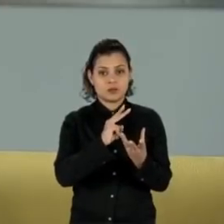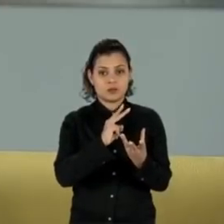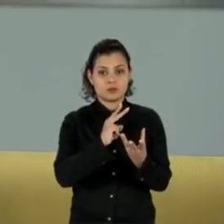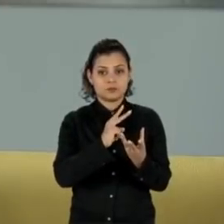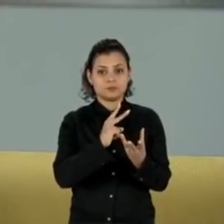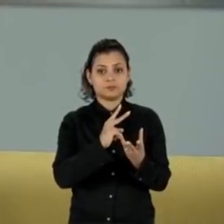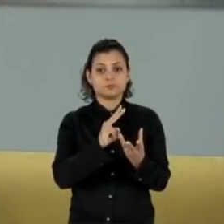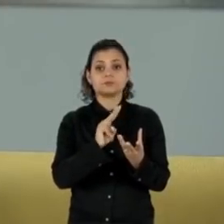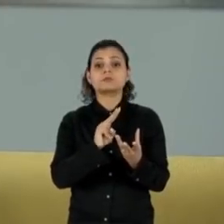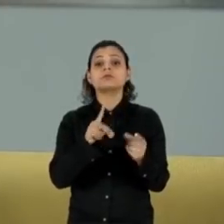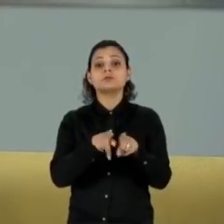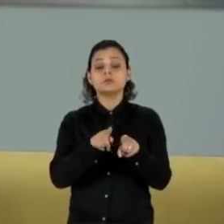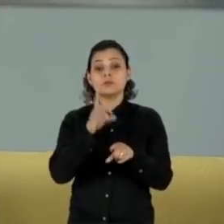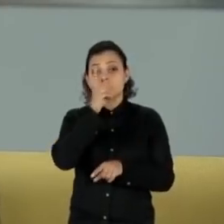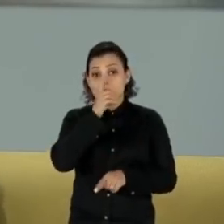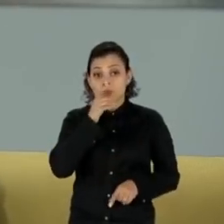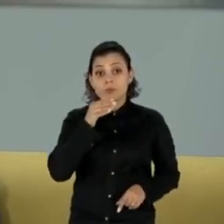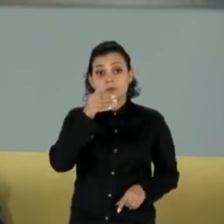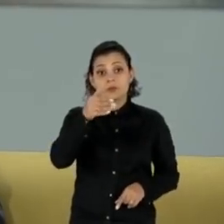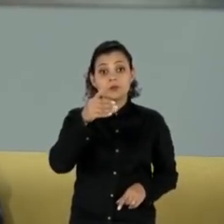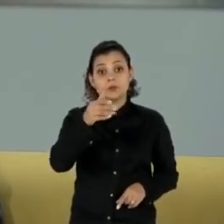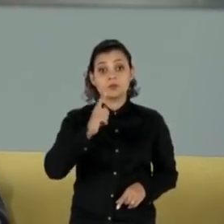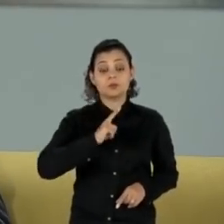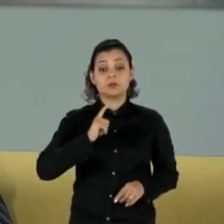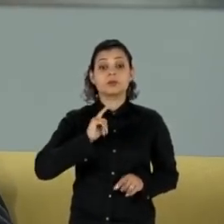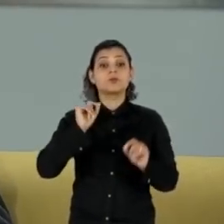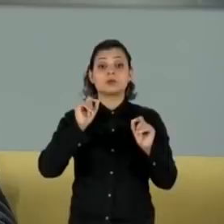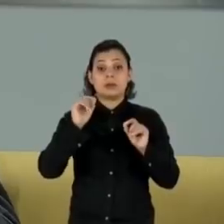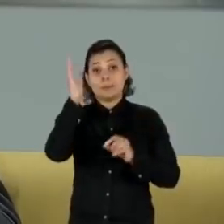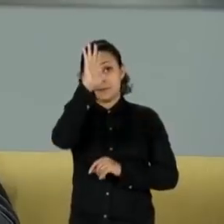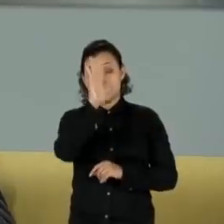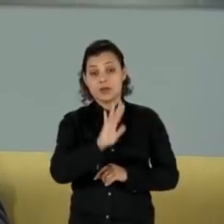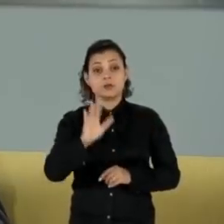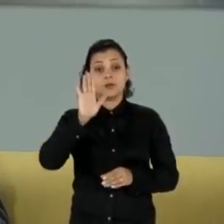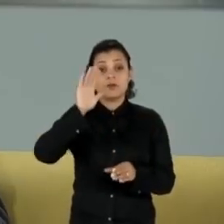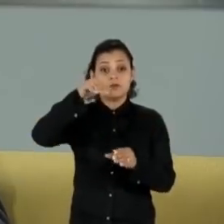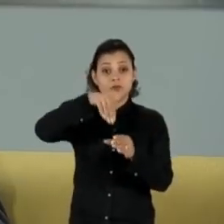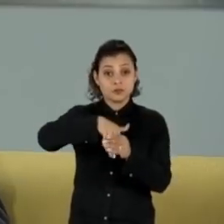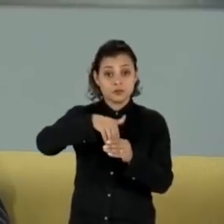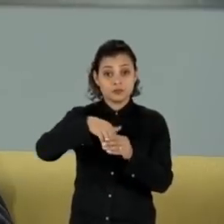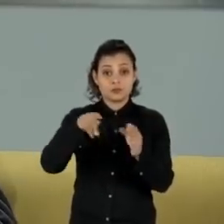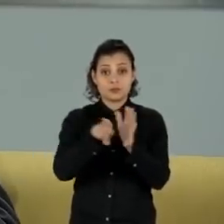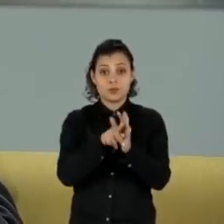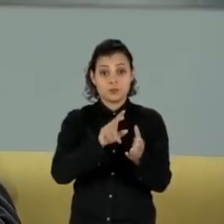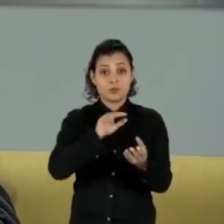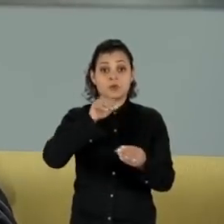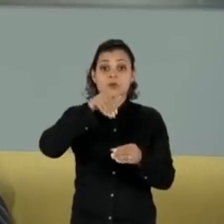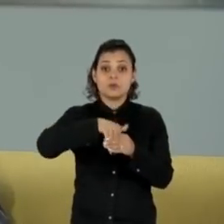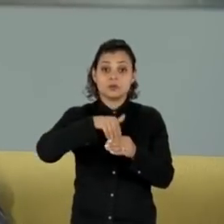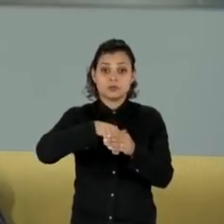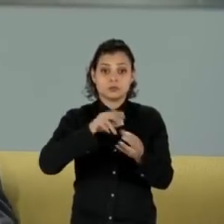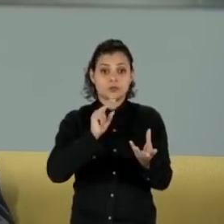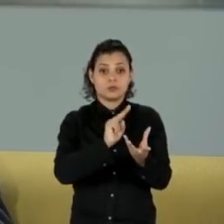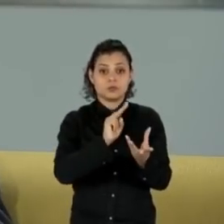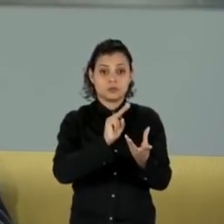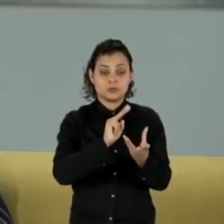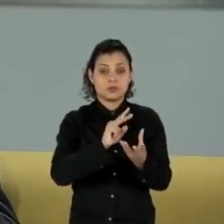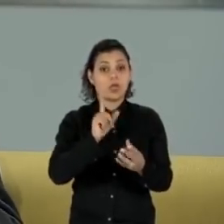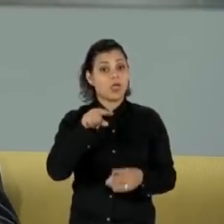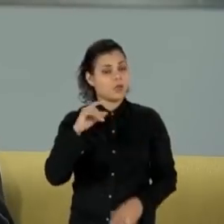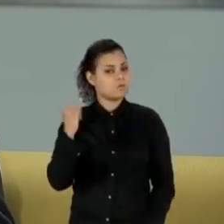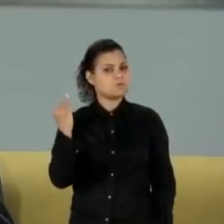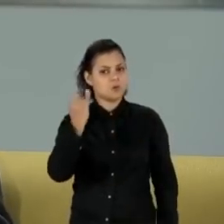nessa edição por quê nesse domingo de ter uma situação muito especial no país inteiro que a eleição dos conselheiros tutelares um assunto da de